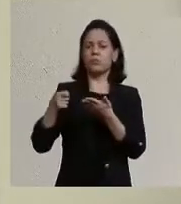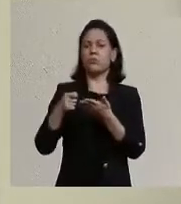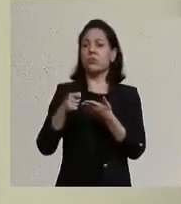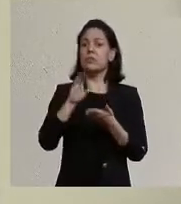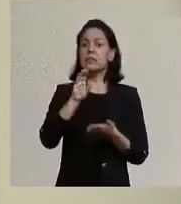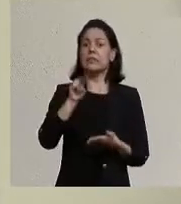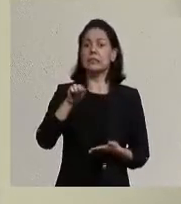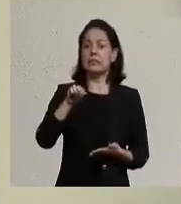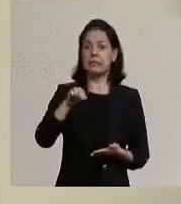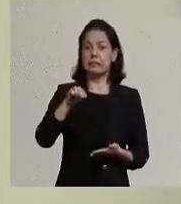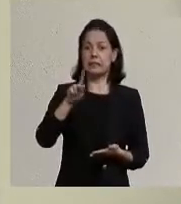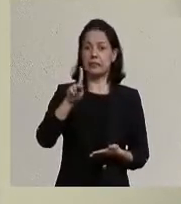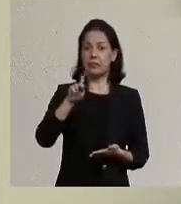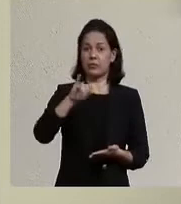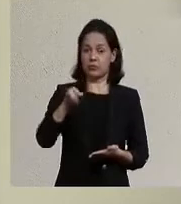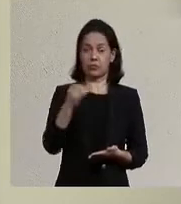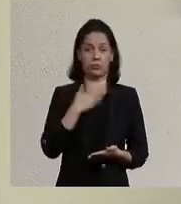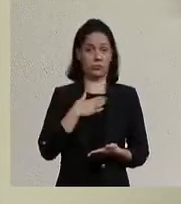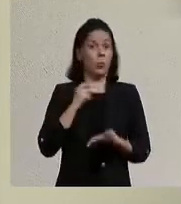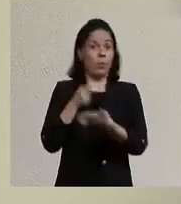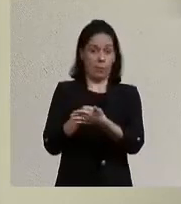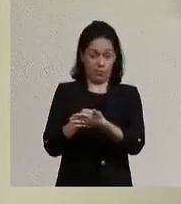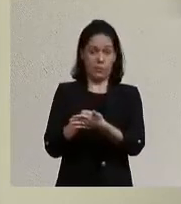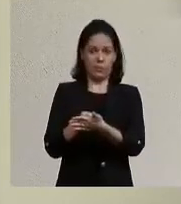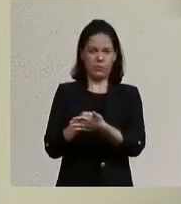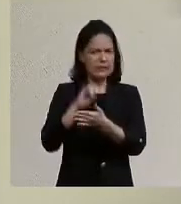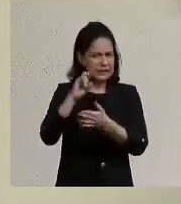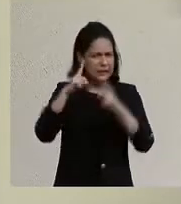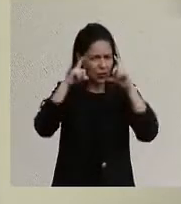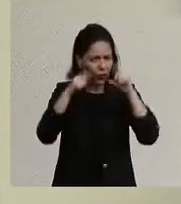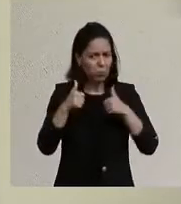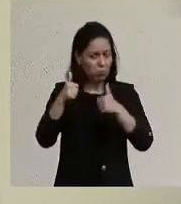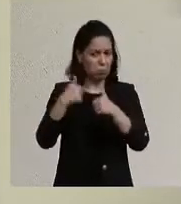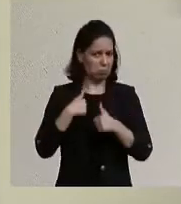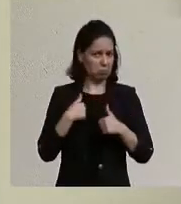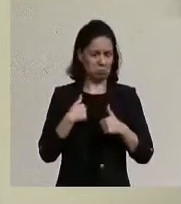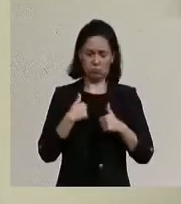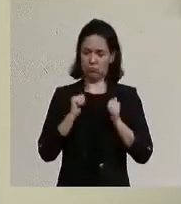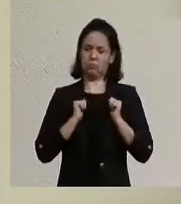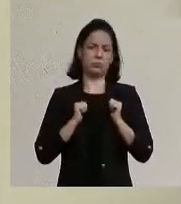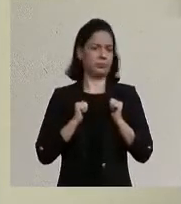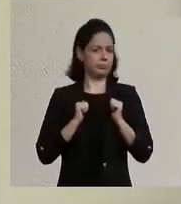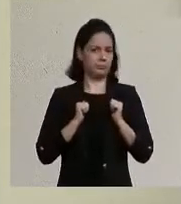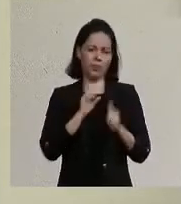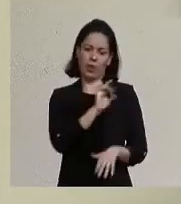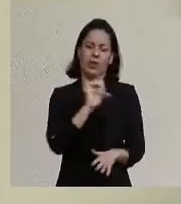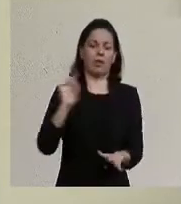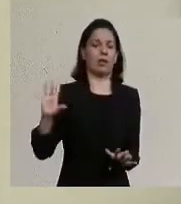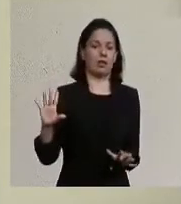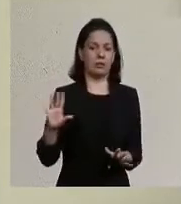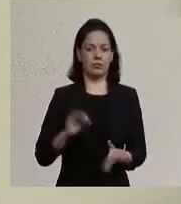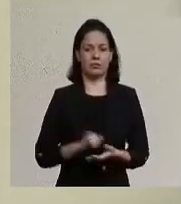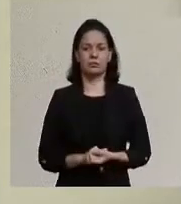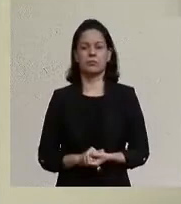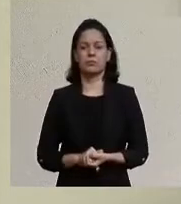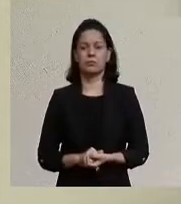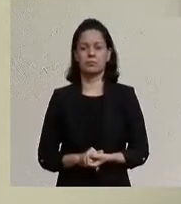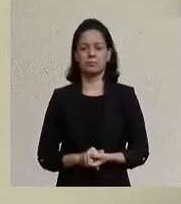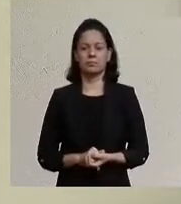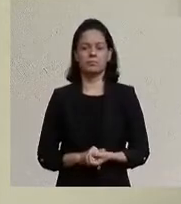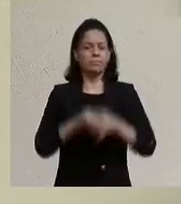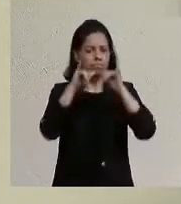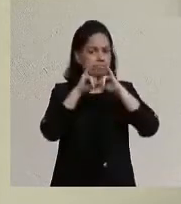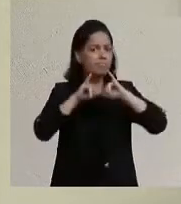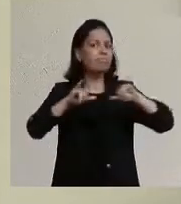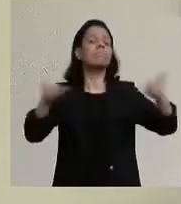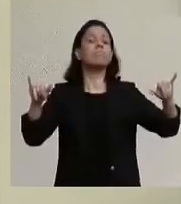cnpj devidamente pago o que vocês encontram e tenta atribuir a mim Aí cabe a cada um de vocês E aí